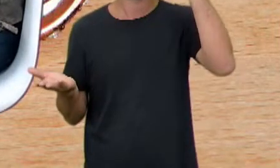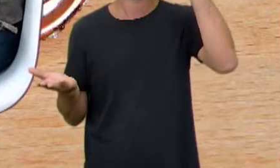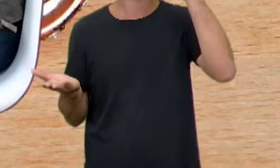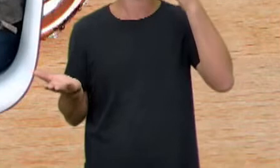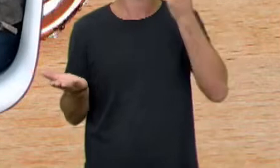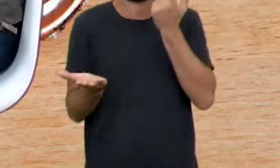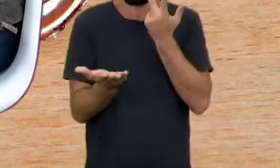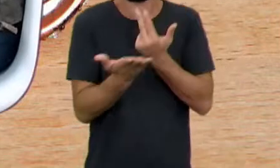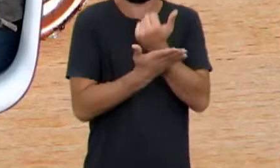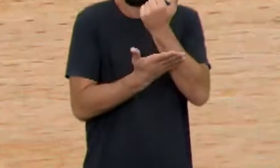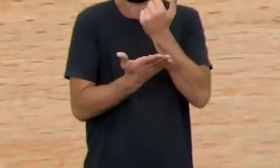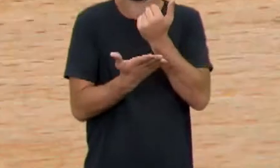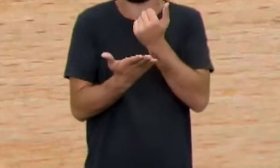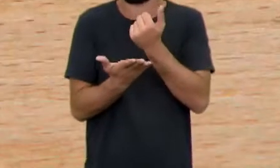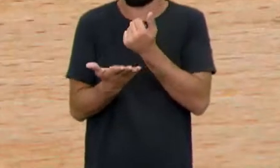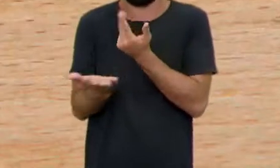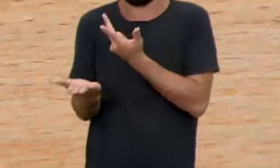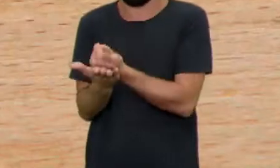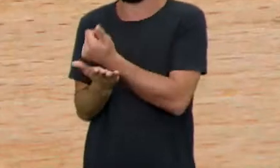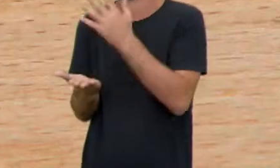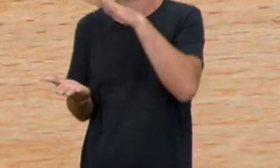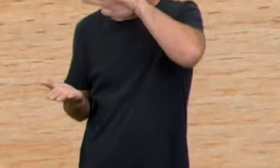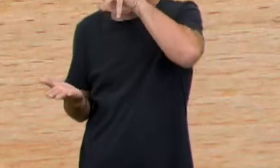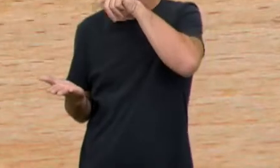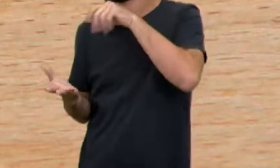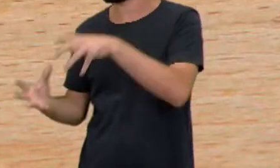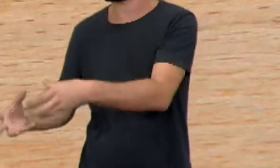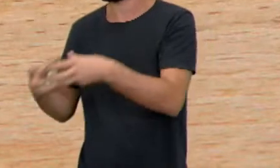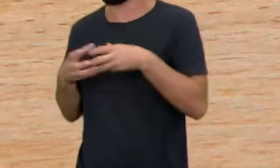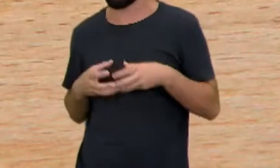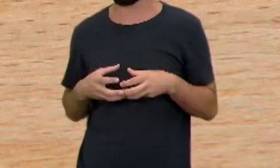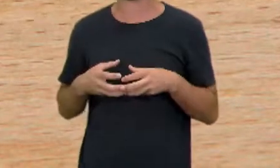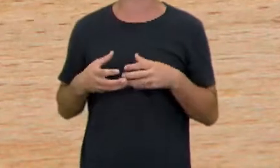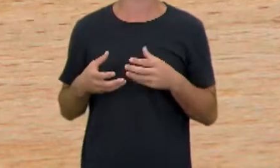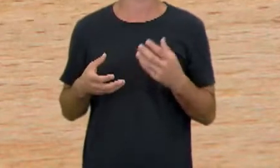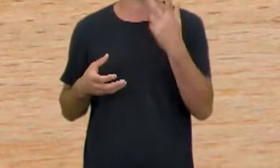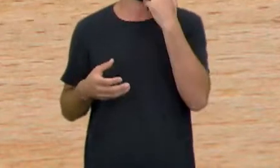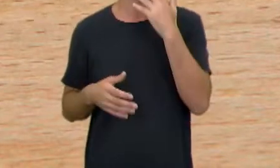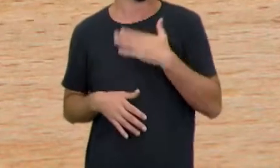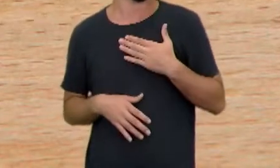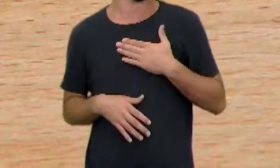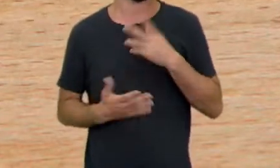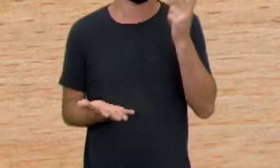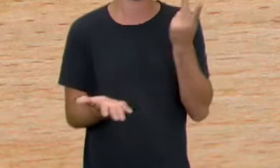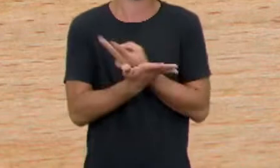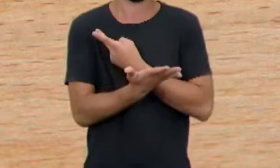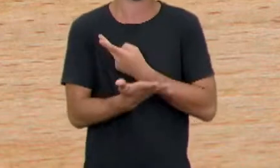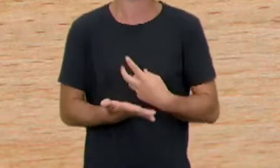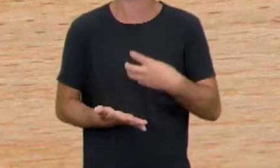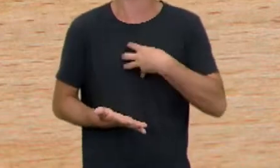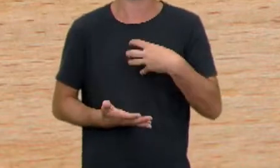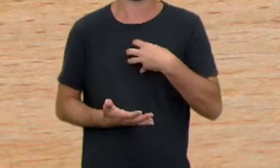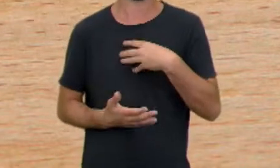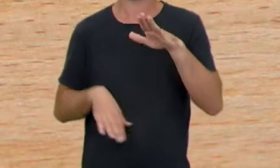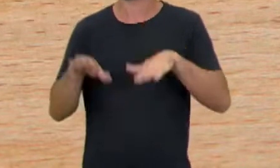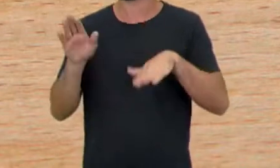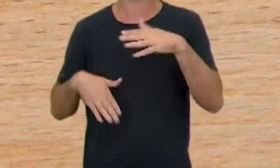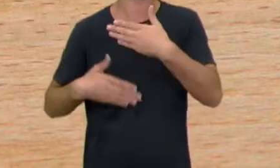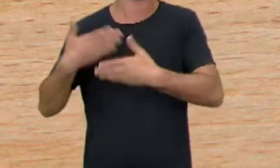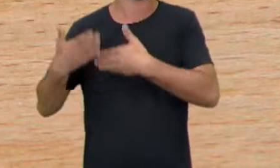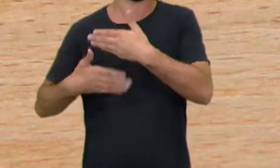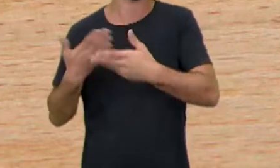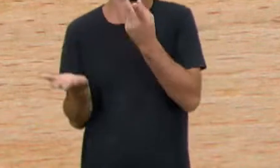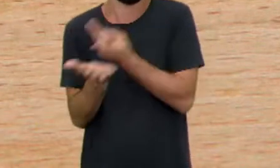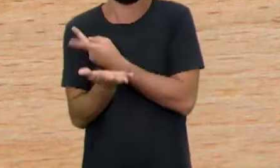de uma cadeia que é, no mínimo, equivocada. Ela certamente é errada, às vezes ela pode ser errada por ganância, às vezes ela pode ser errada por um